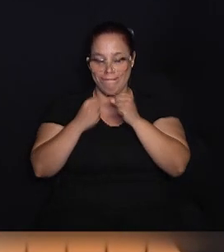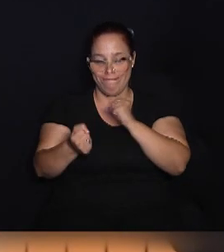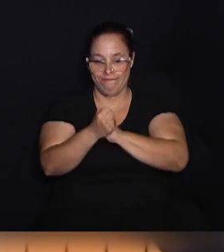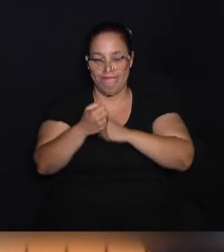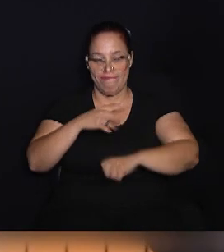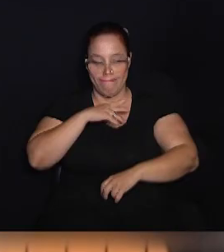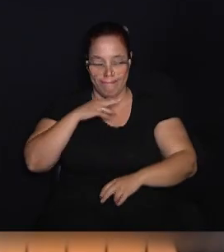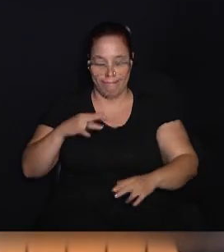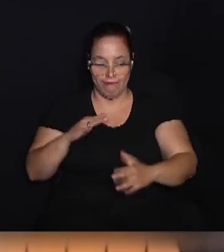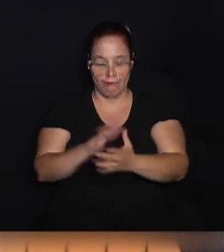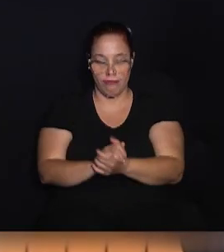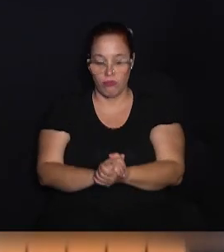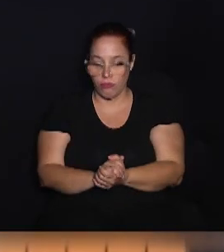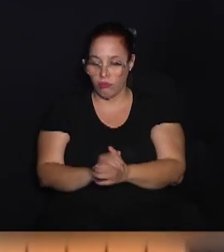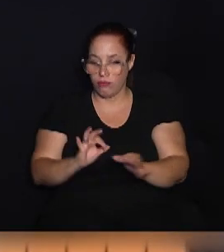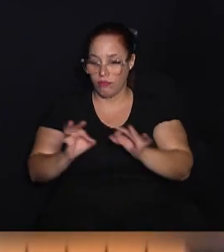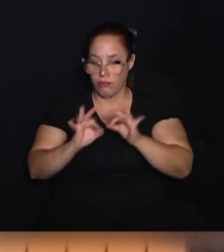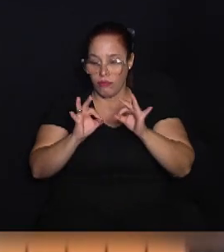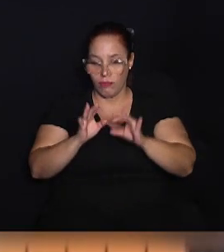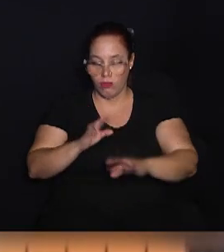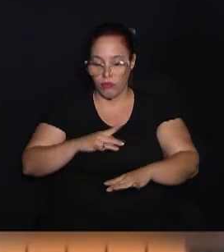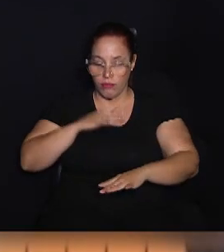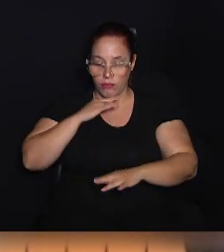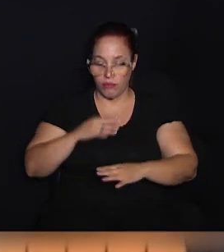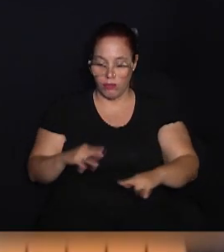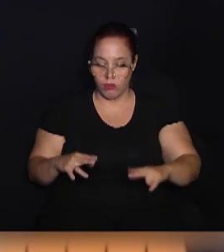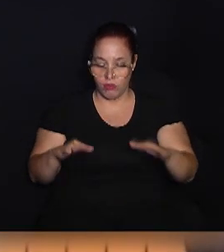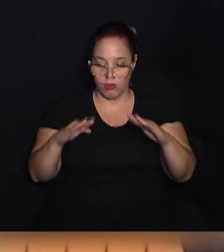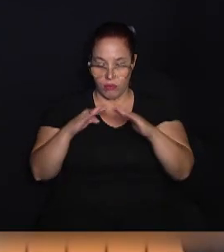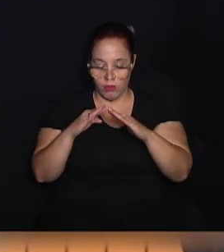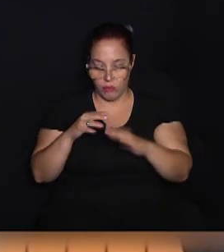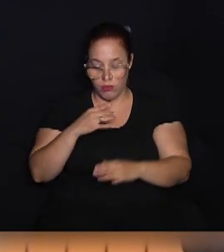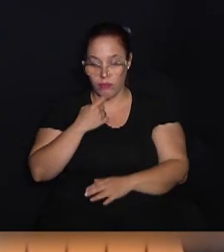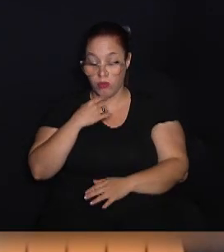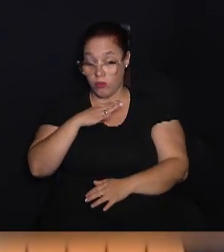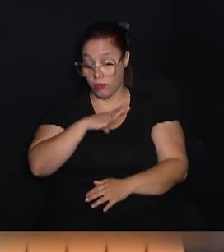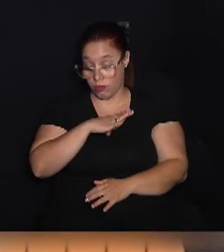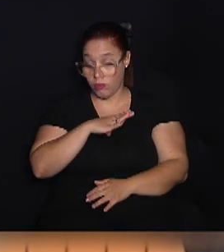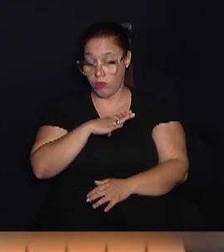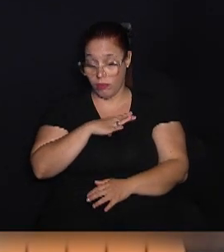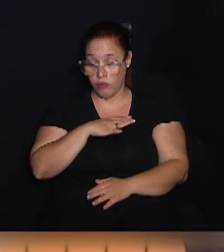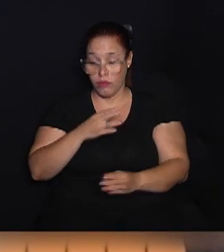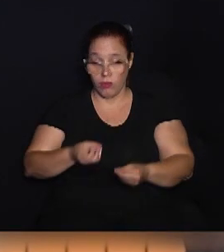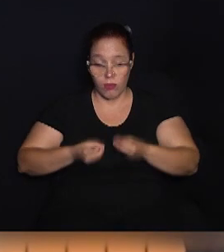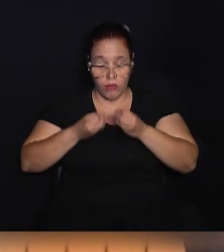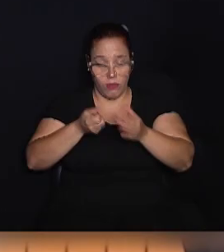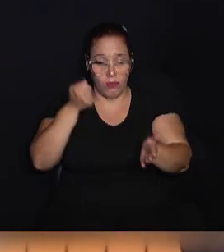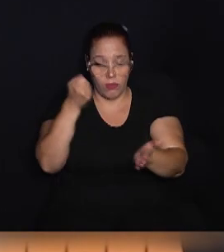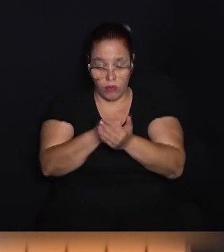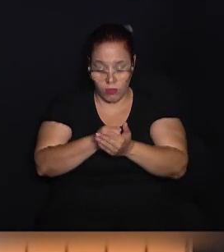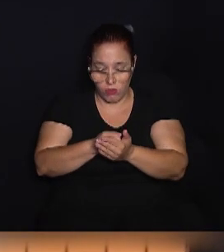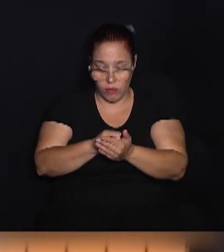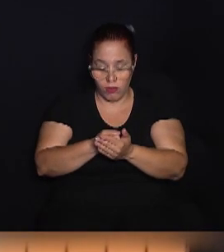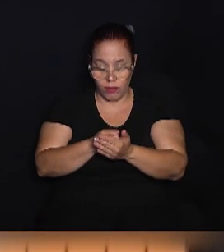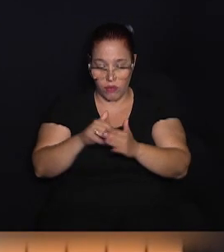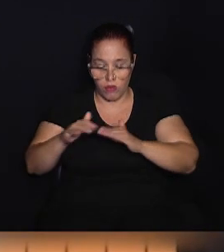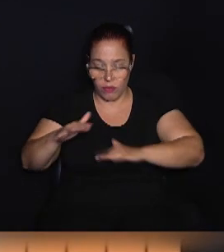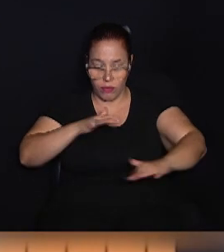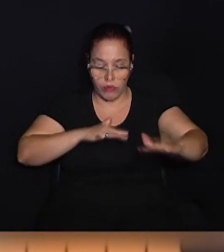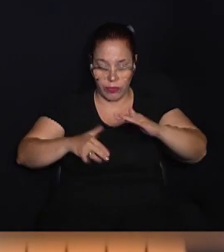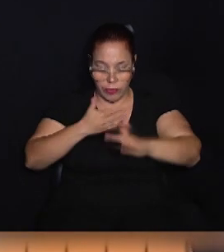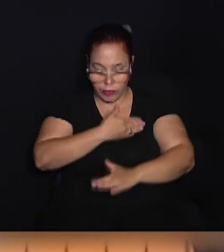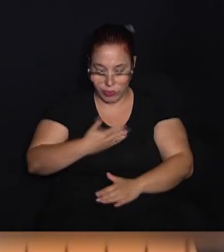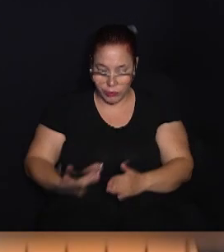2017 estatuto de proteção dees defesa e controle das populações de animais domésticos do município de Campinas para